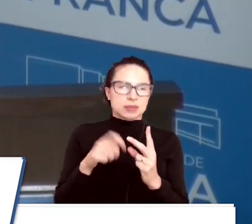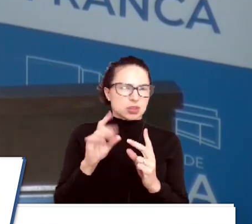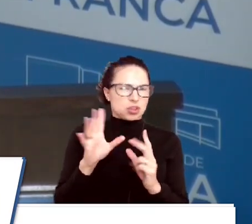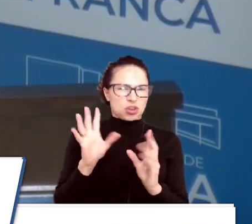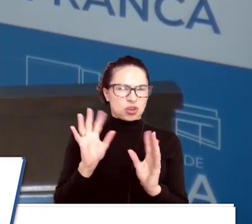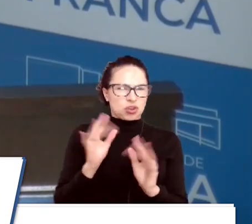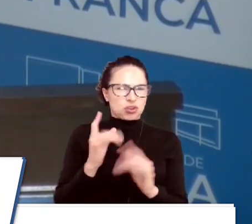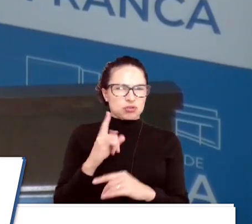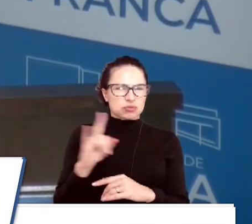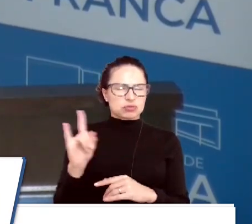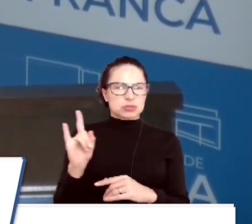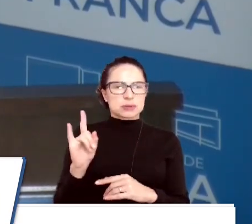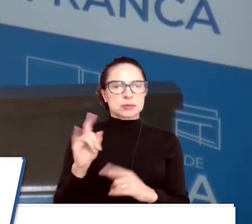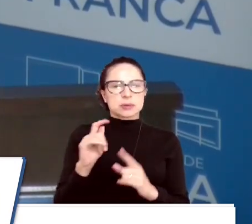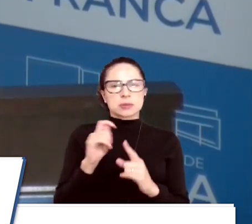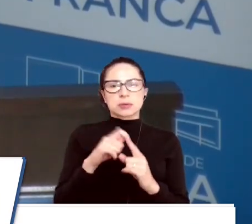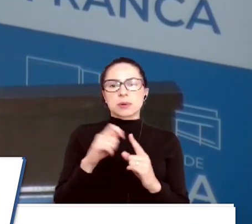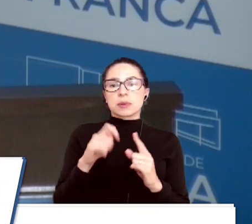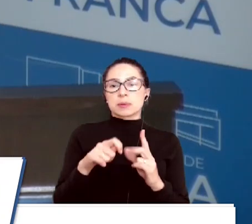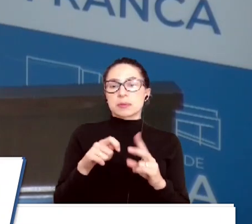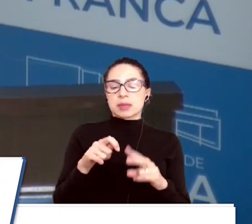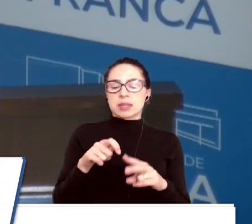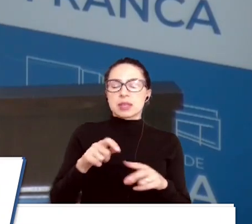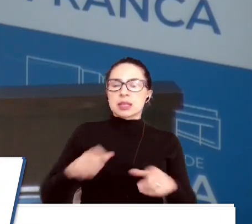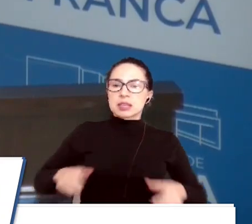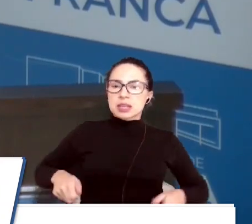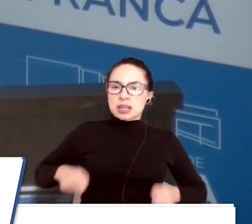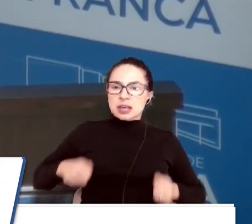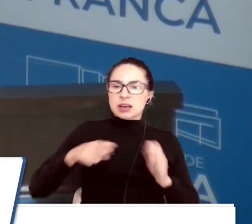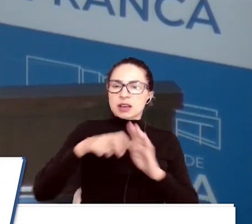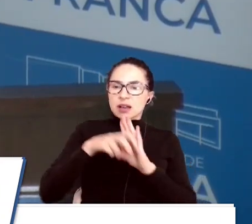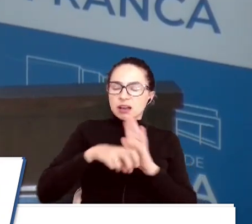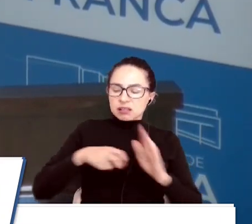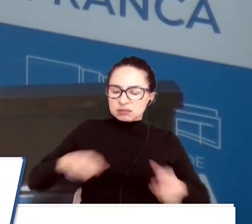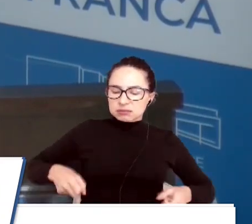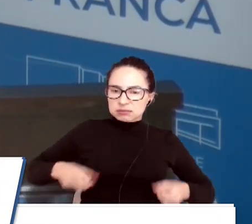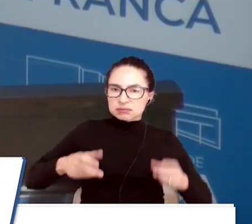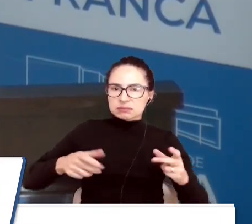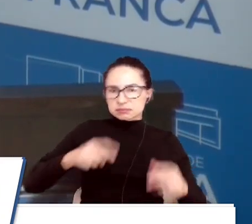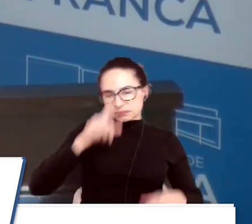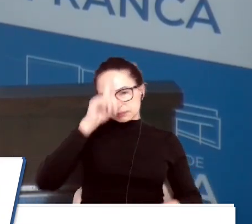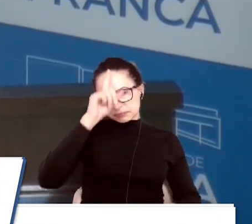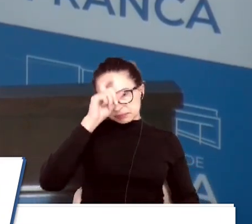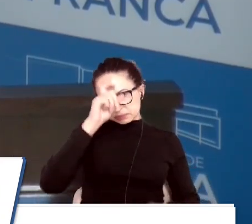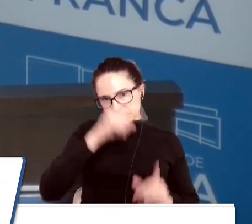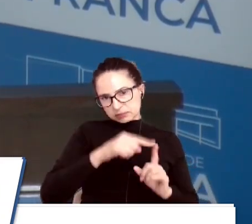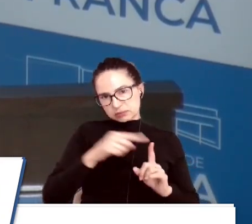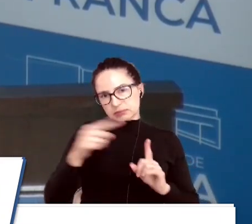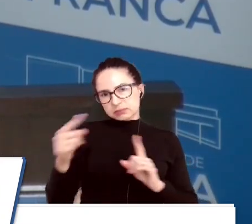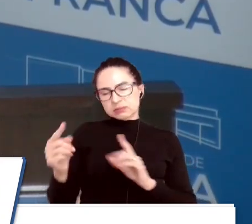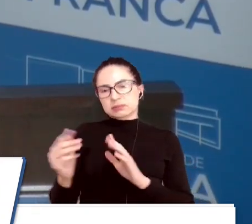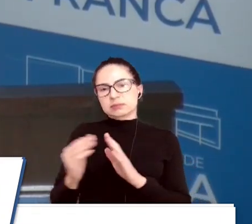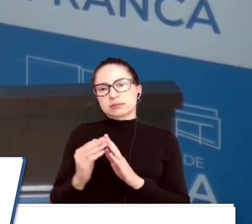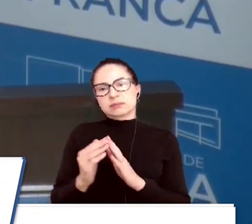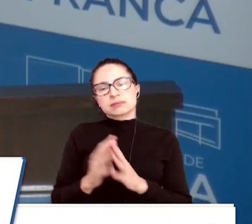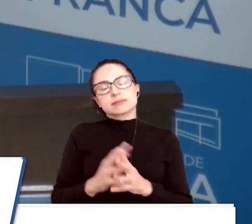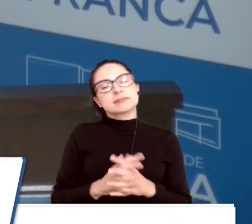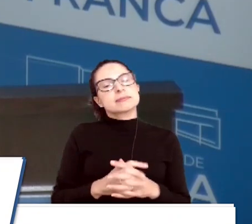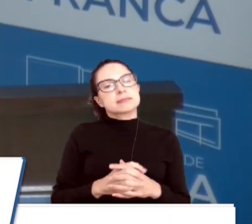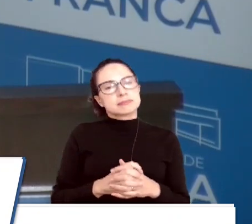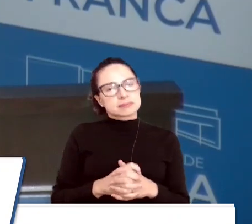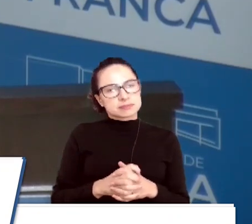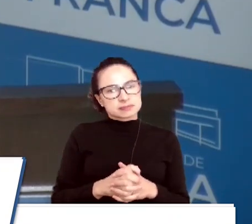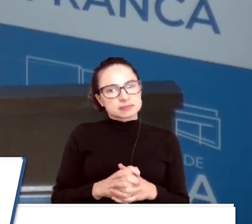aqui, sem andar na cadeira de roda, saindo do hospital. Gente, como